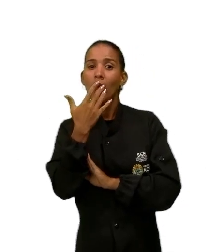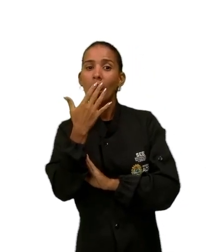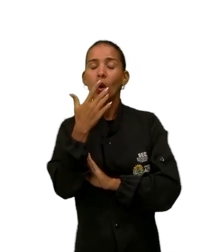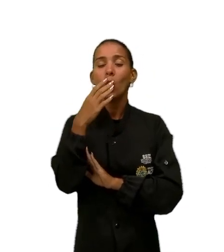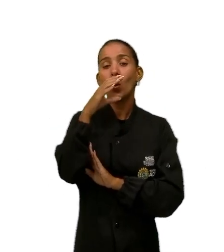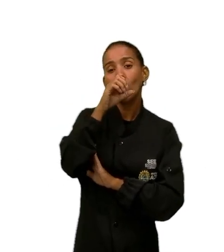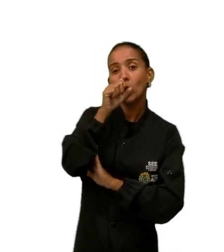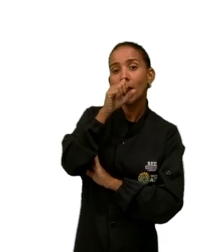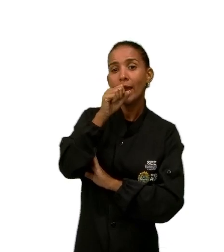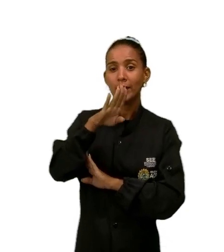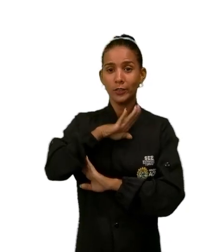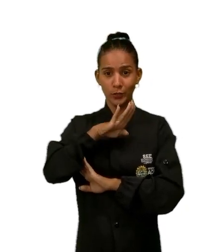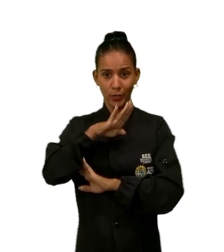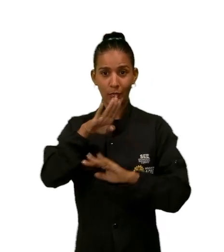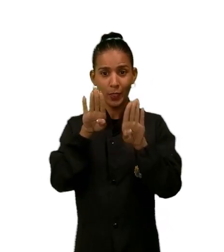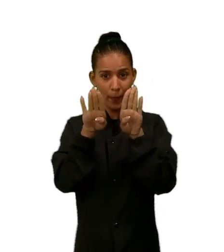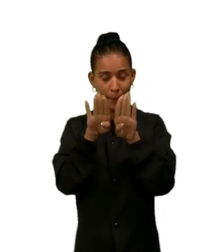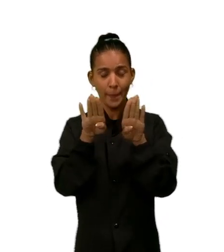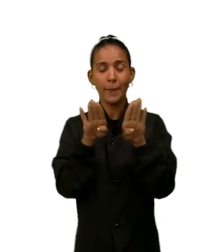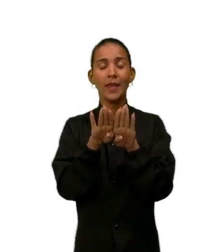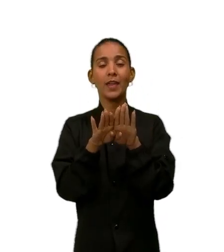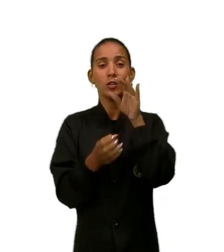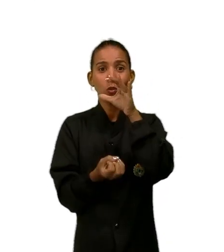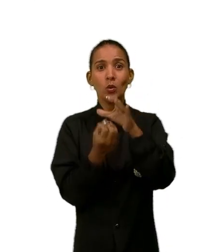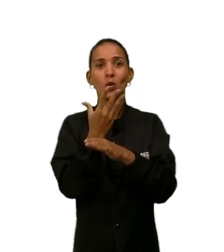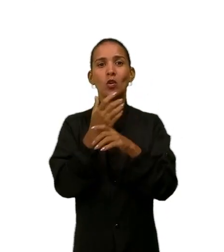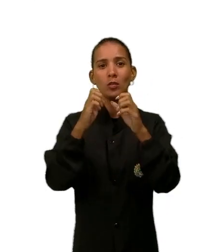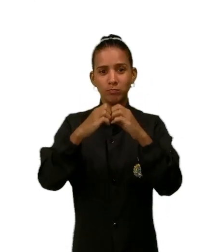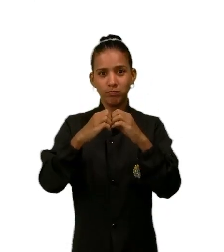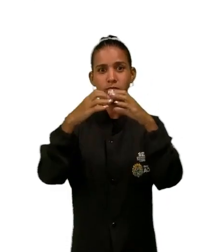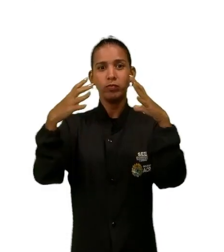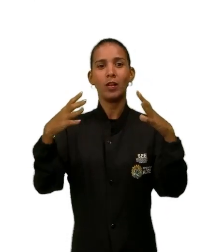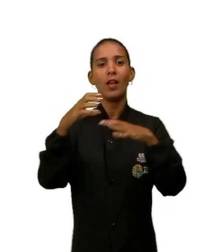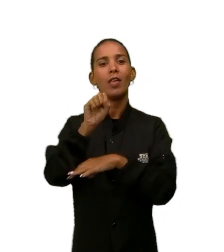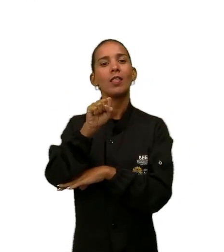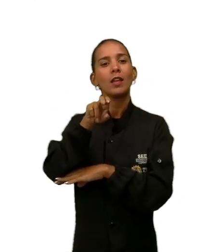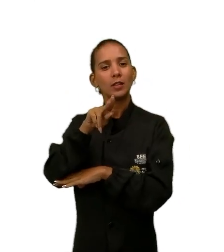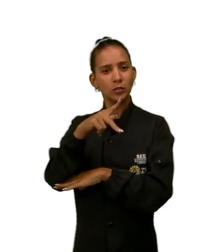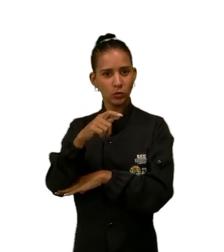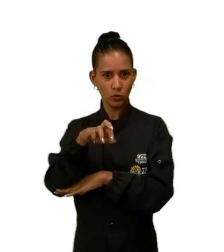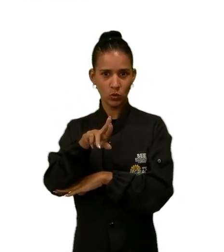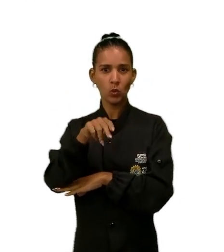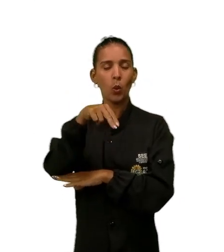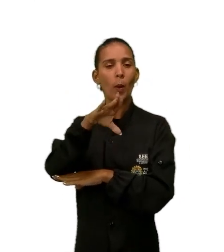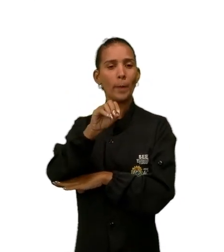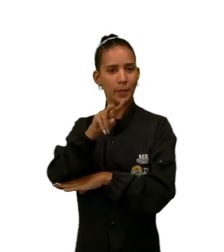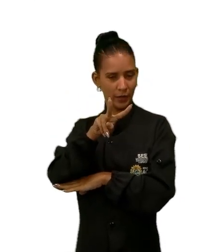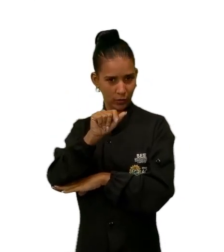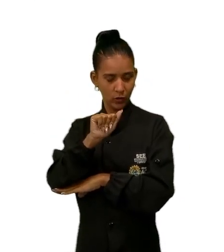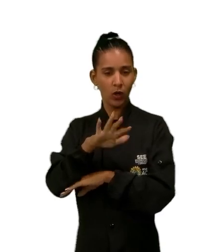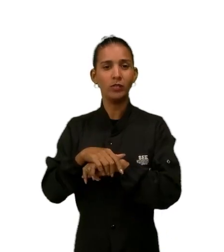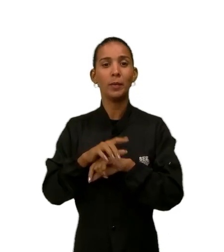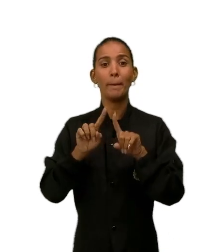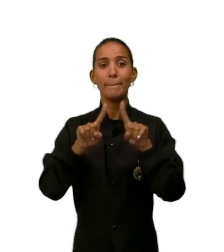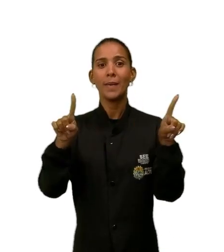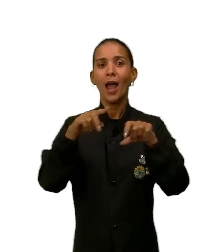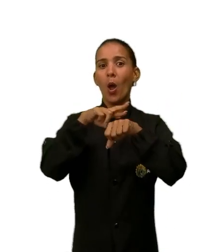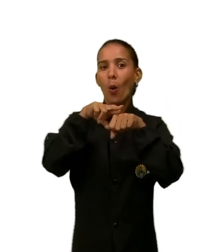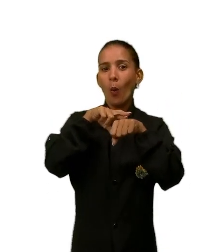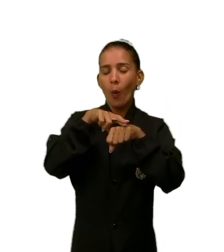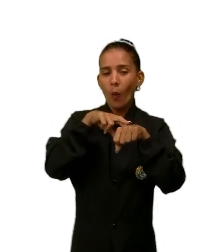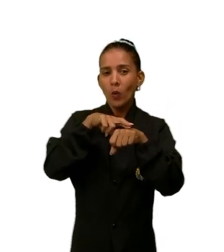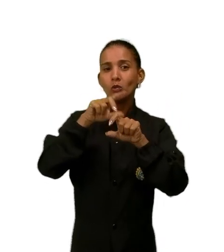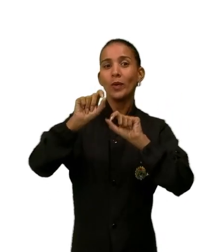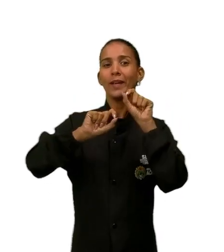das supernovas. E esses que estão aqui, ó, em roxinho, foram produzidos pelos